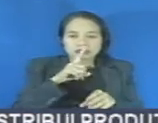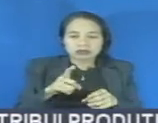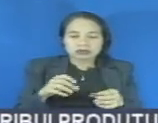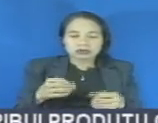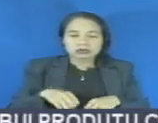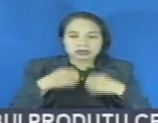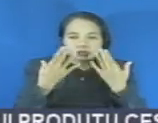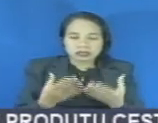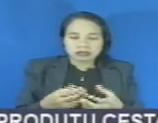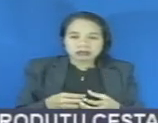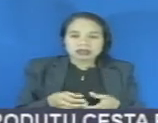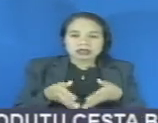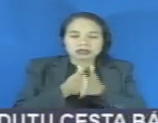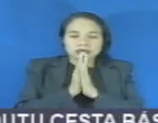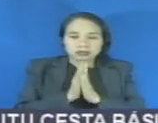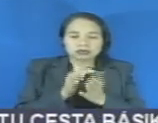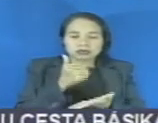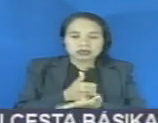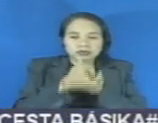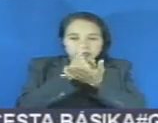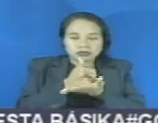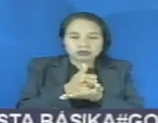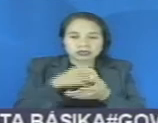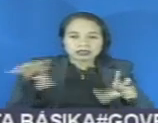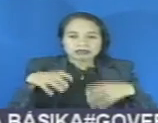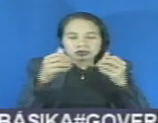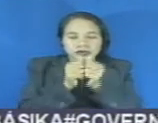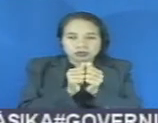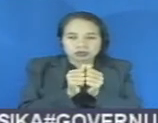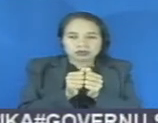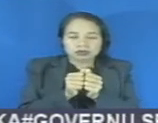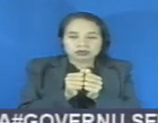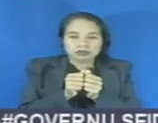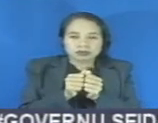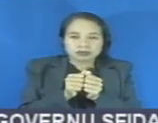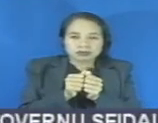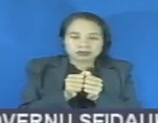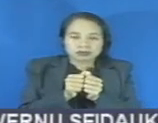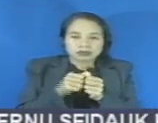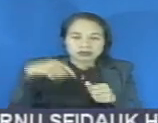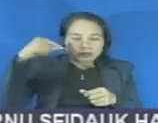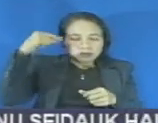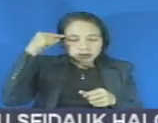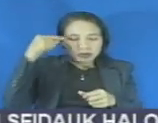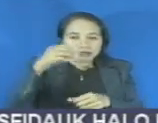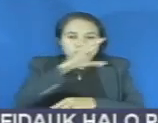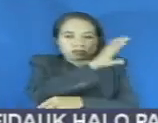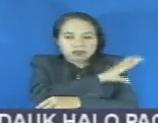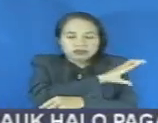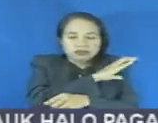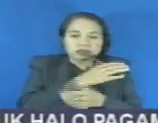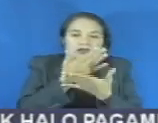que a tuhusu apoio. Serviço Hamutuk entre governo ou Cruz Vermelha a